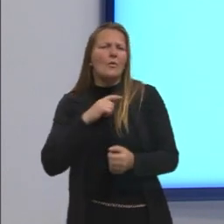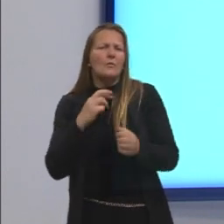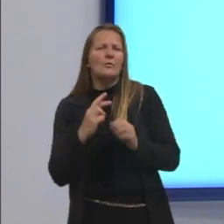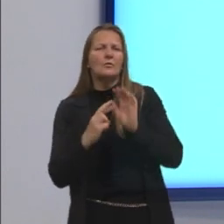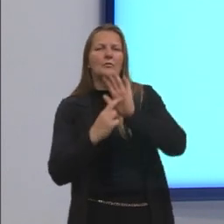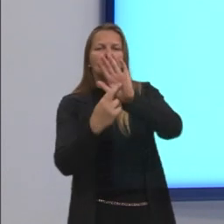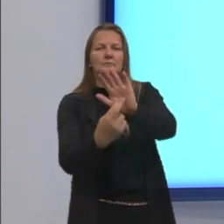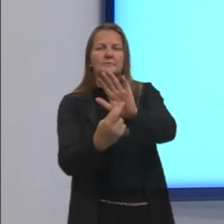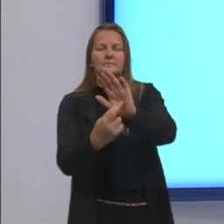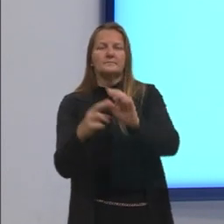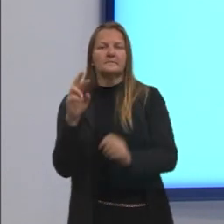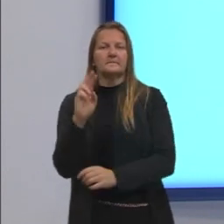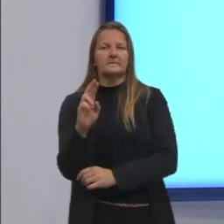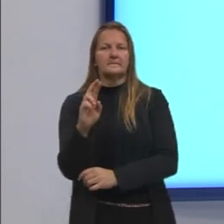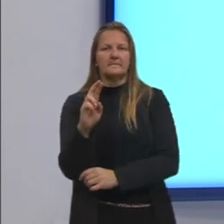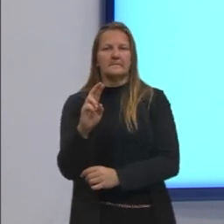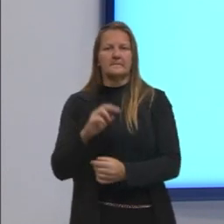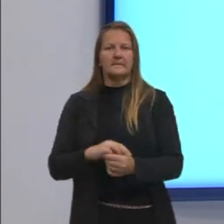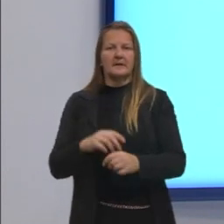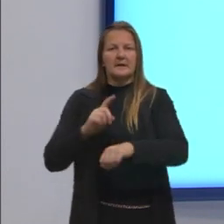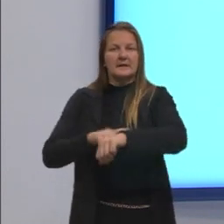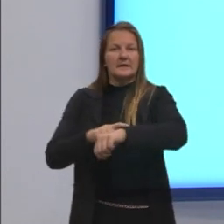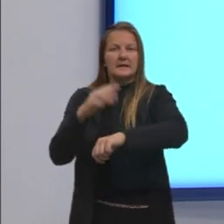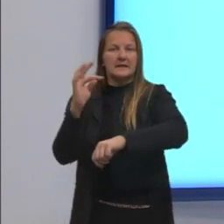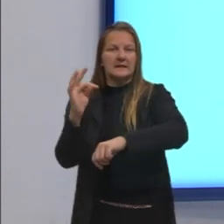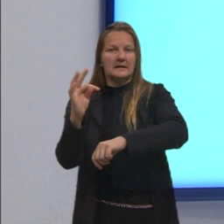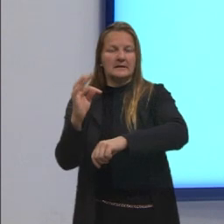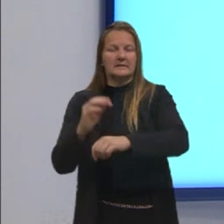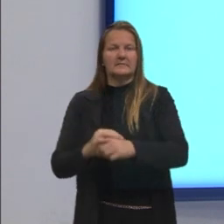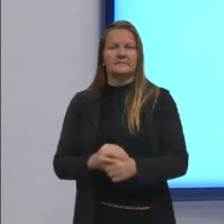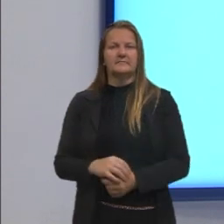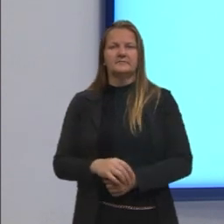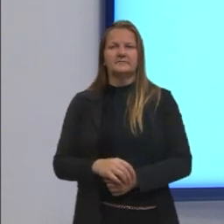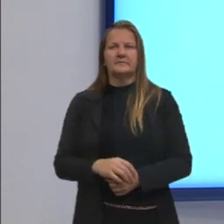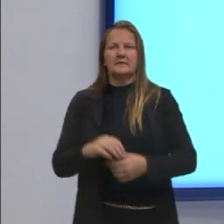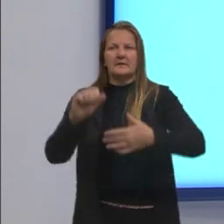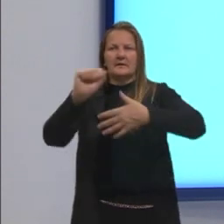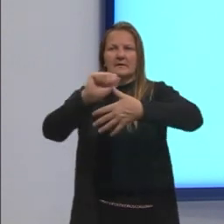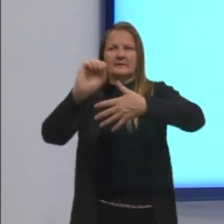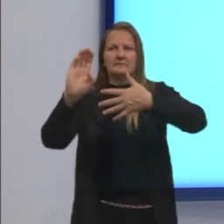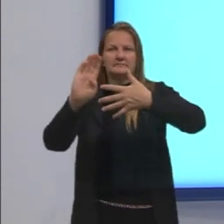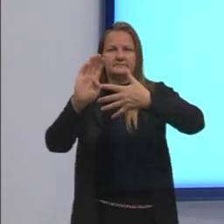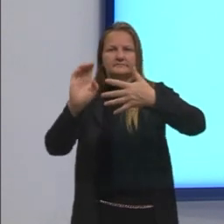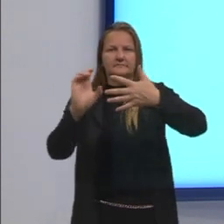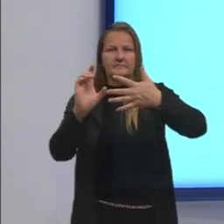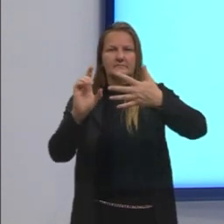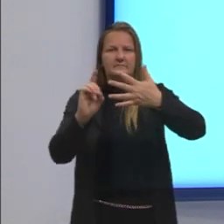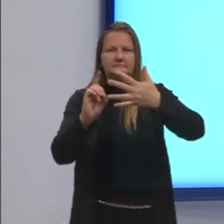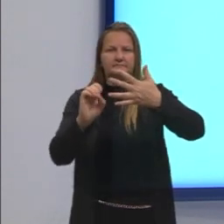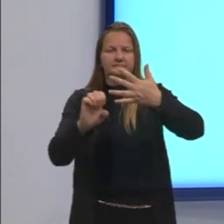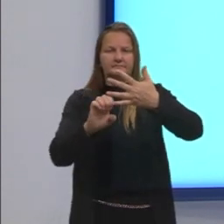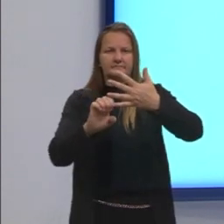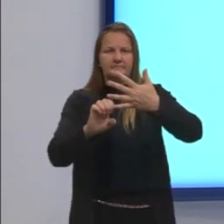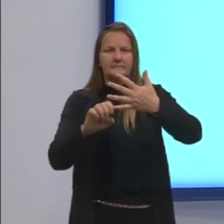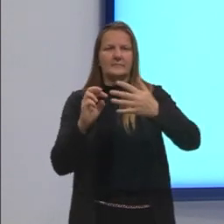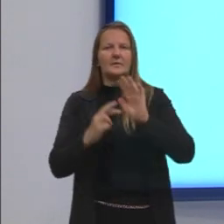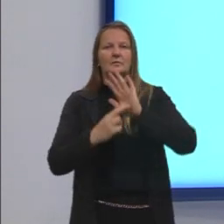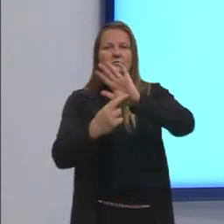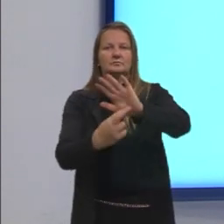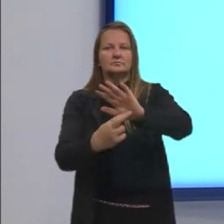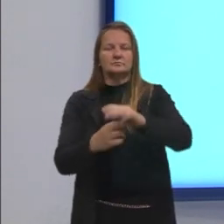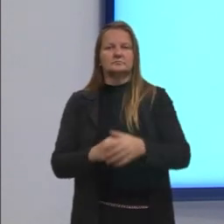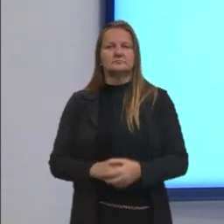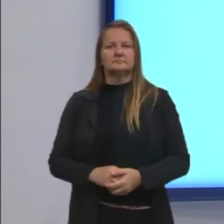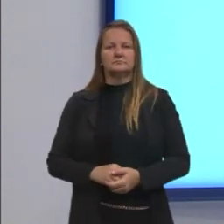l em função do tempo T é 5 alternativas então trazendo né Essa representação